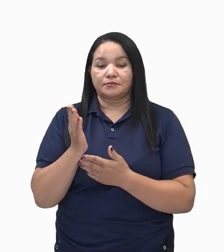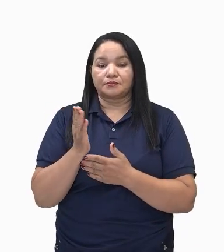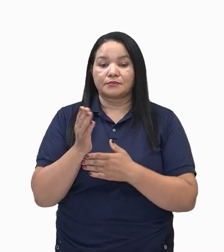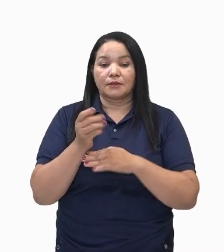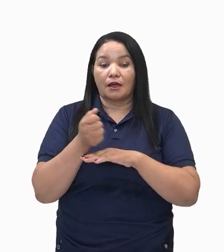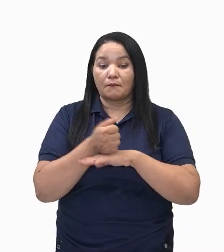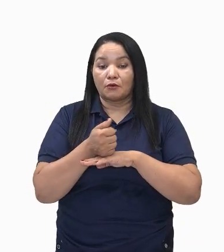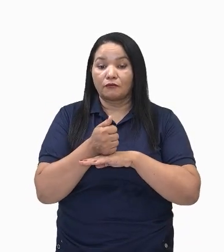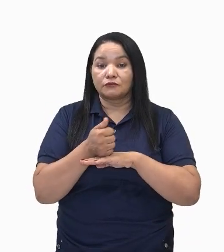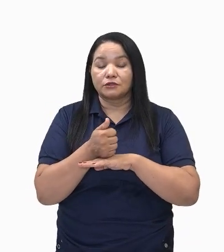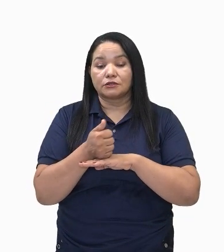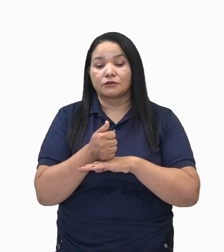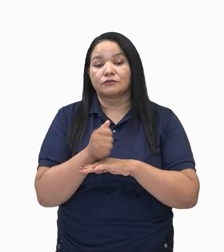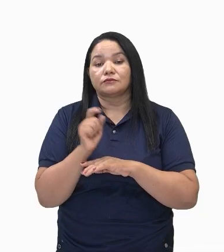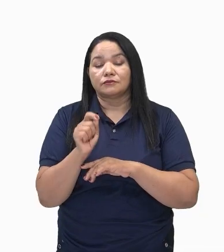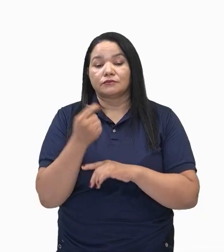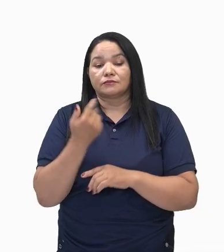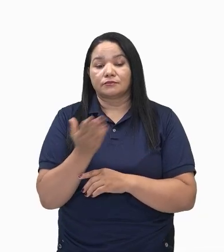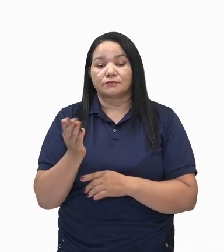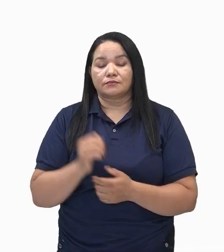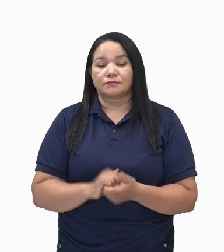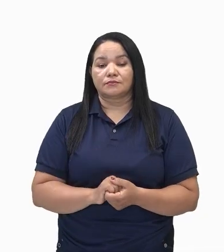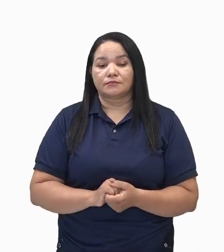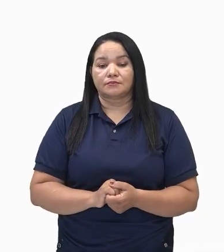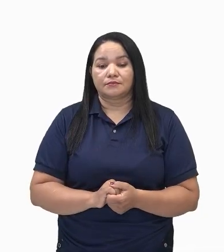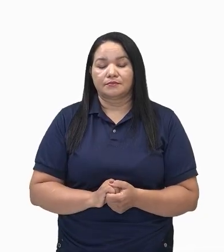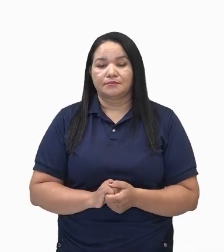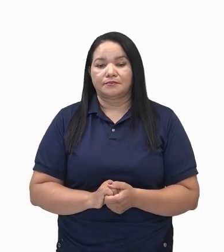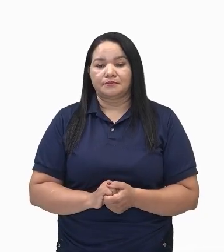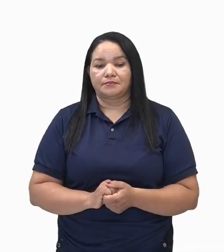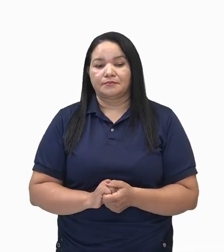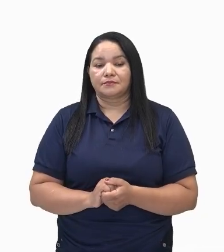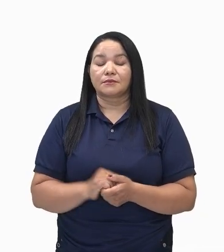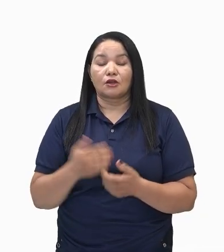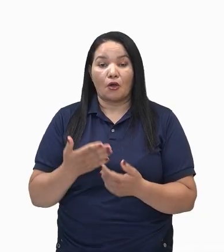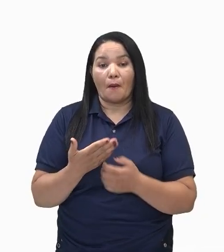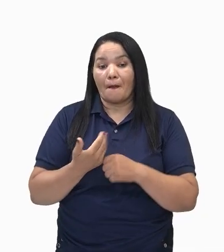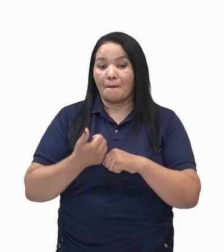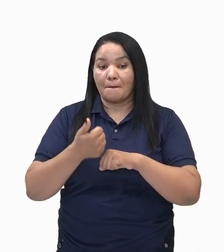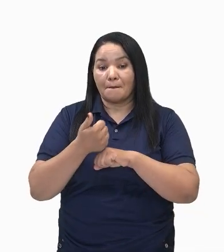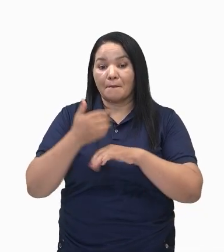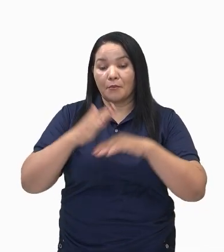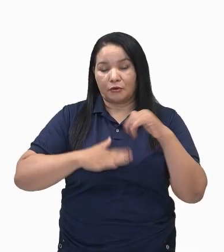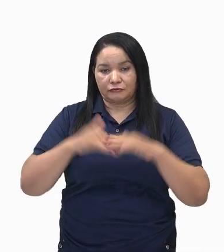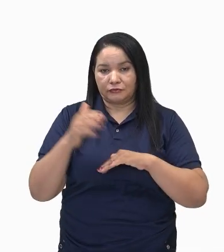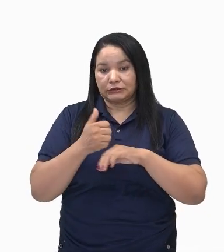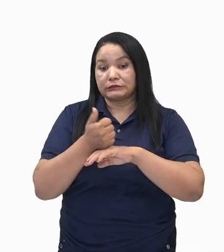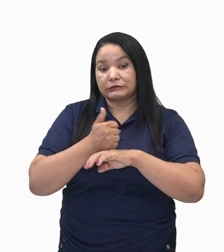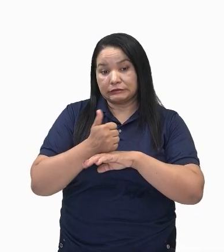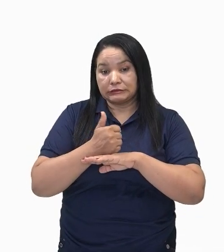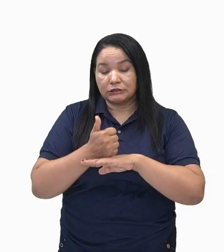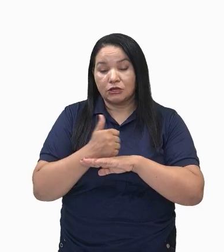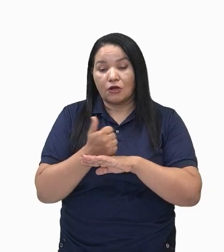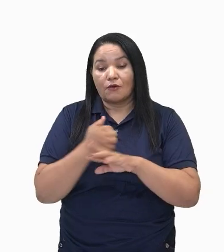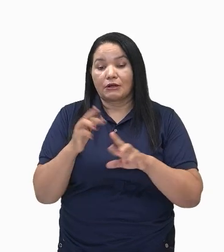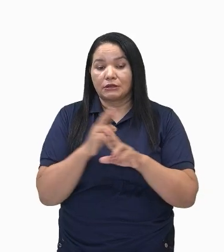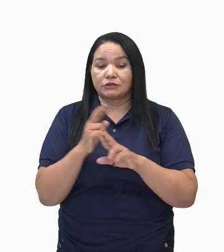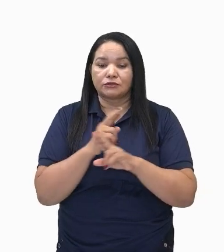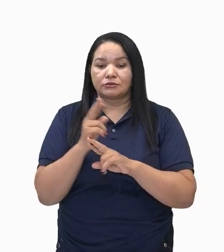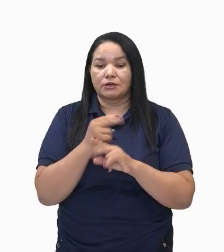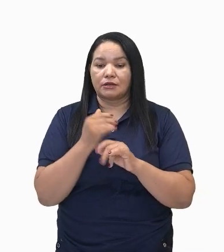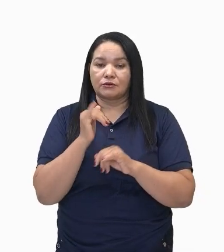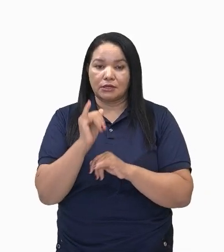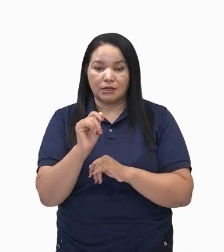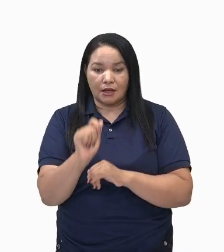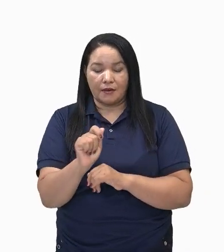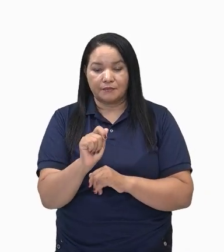future after AI. Profissões do futuro relacionados aí à inteligência artificial. Então nós temos esse pequeno texto aqui, olha